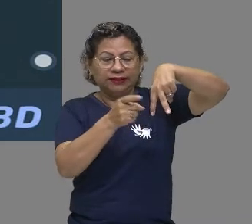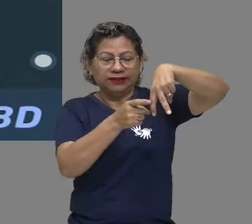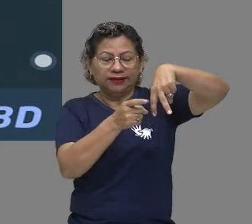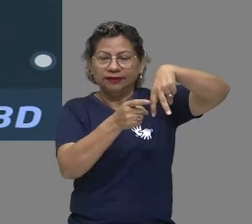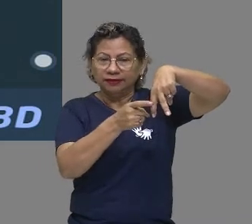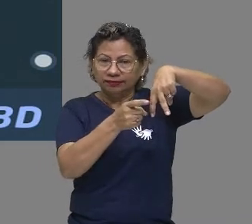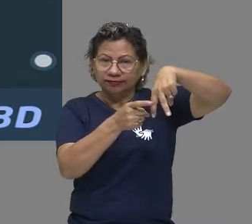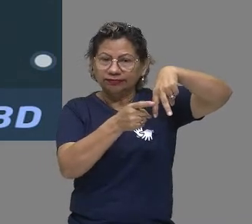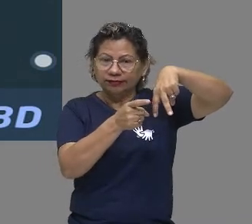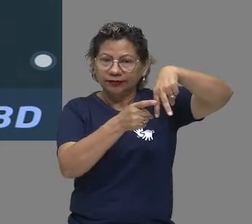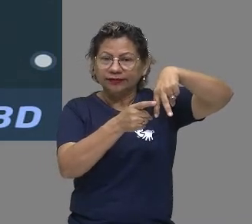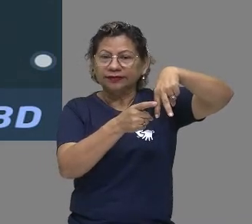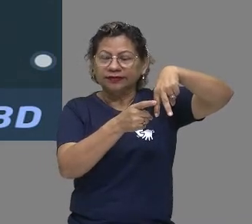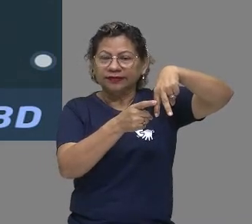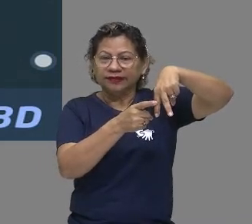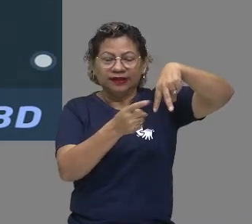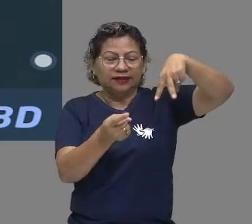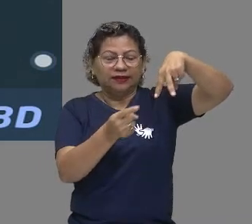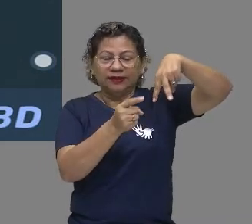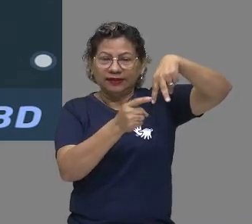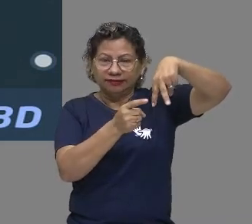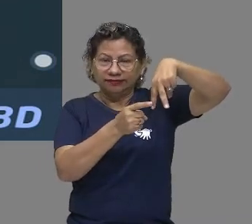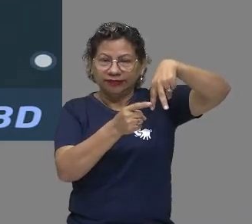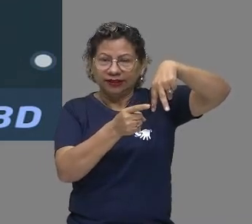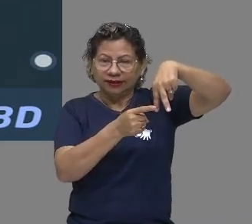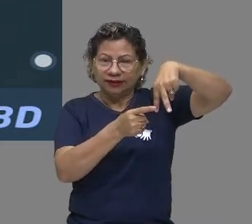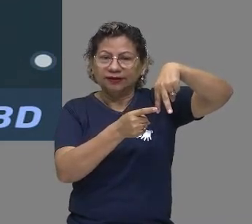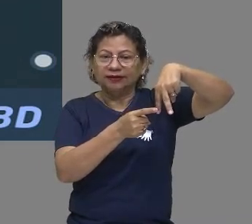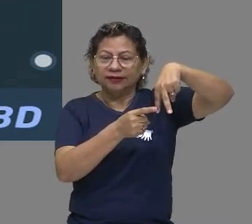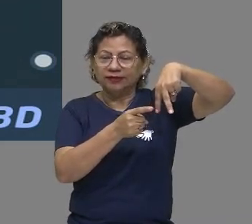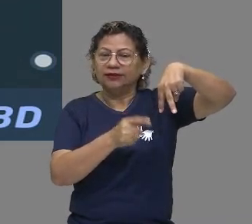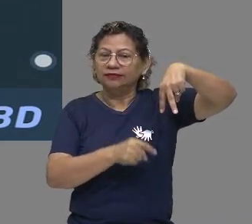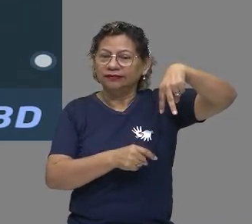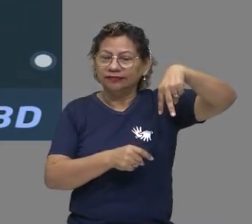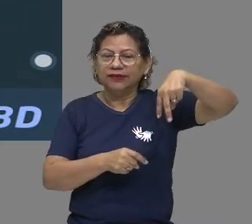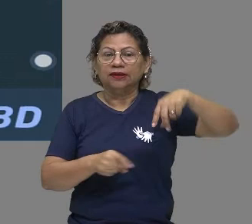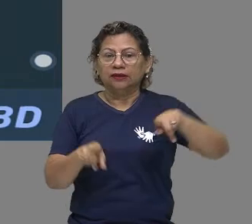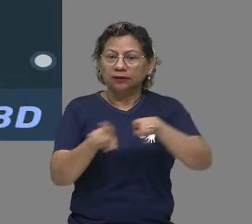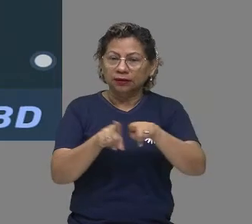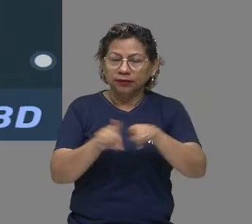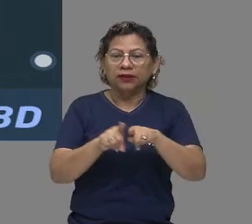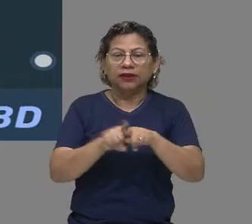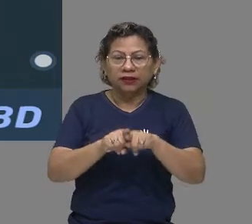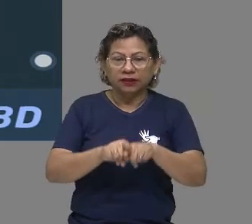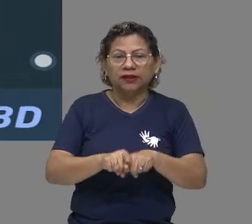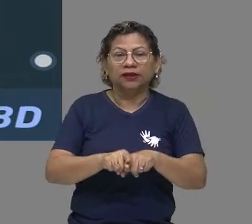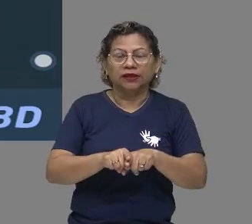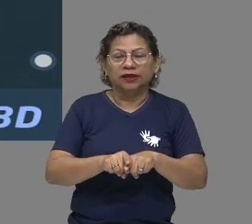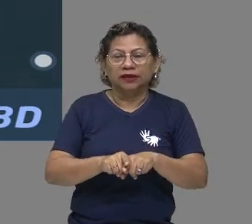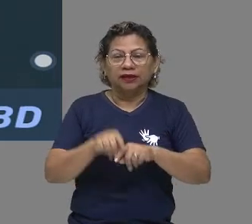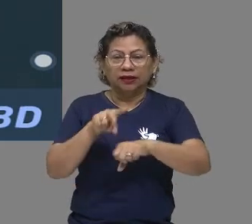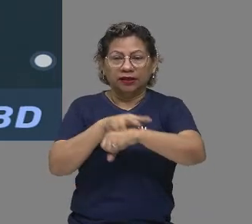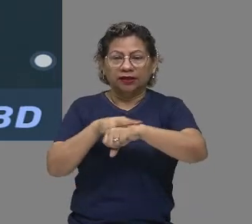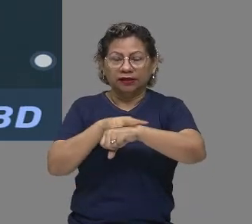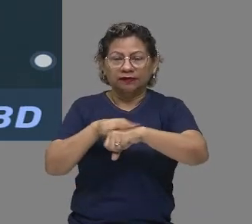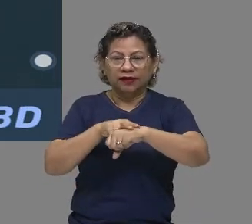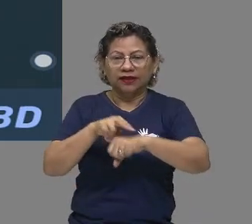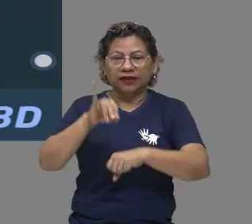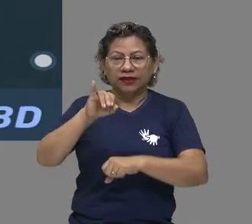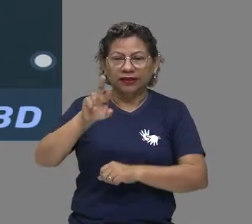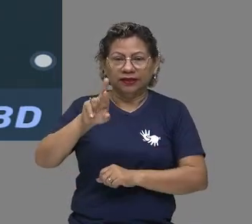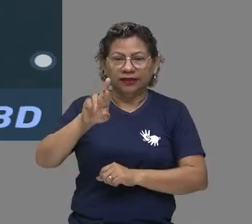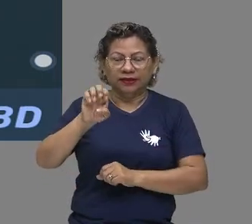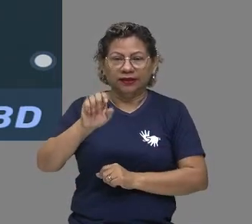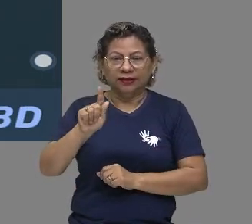patela os ossos tarsais os cargos também e os irregulares que a gente observa aqui verde tá